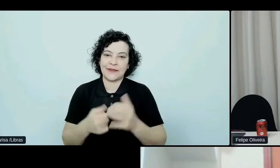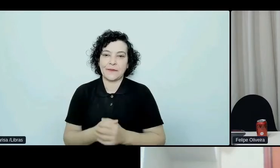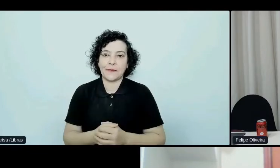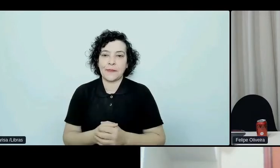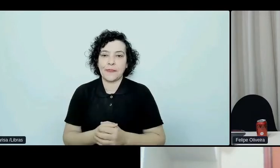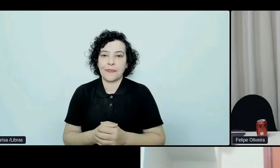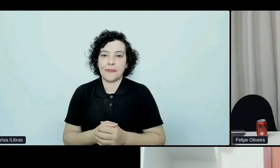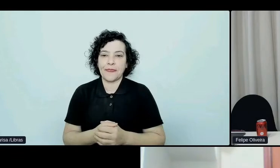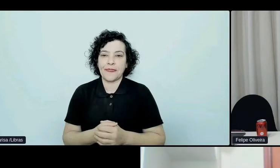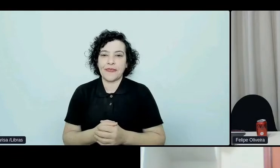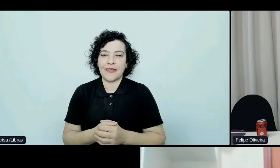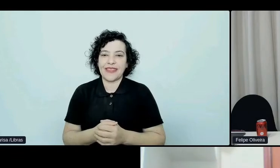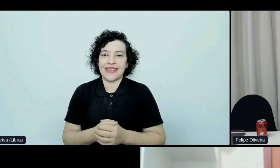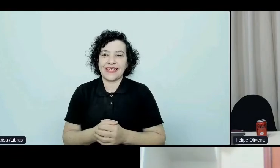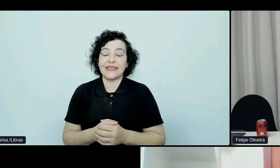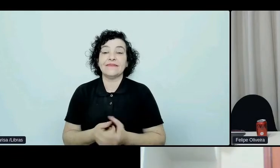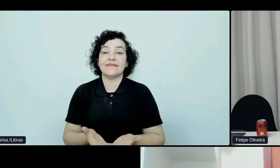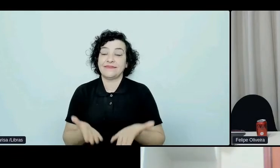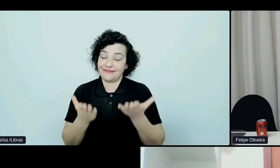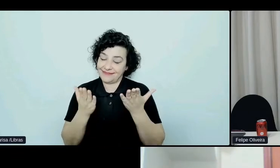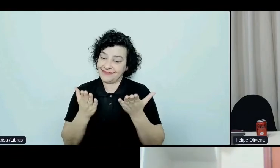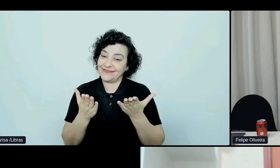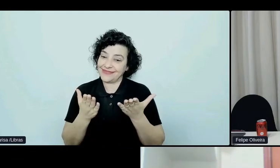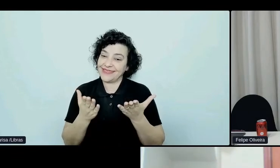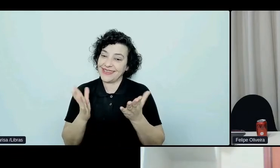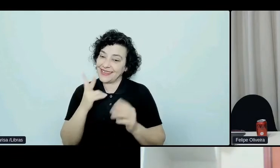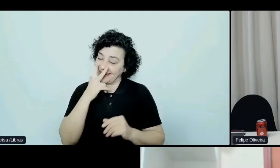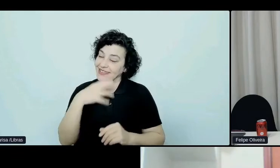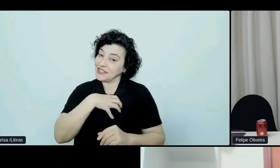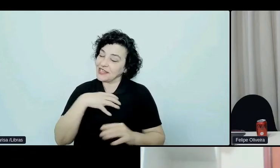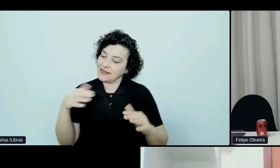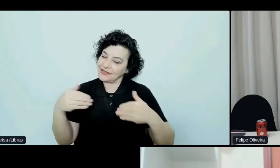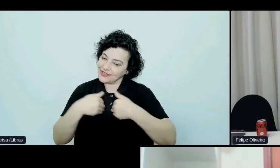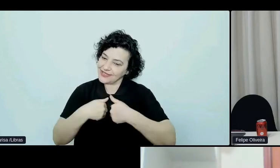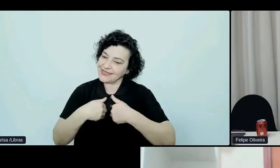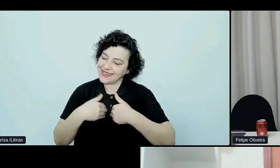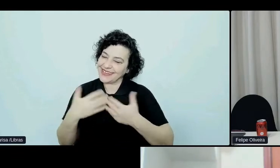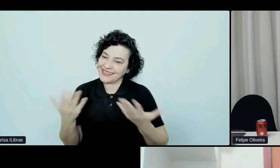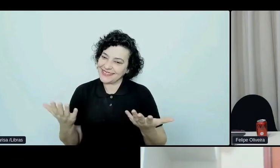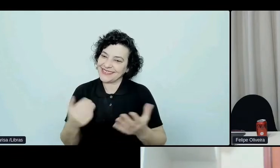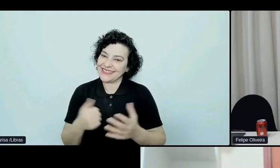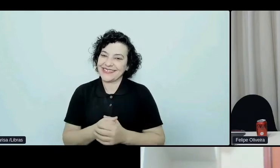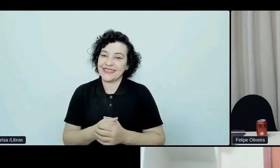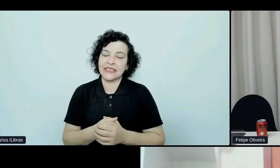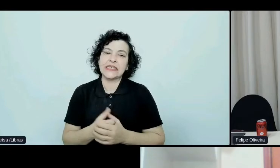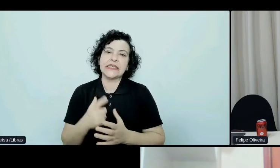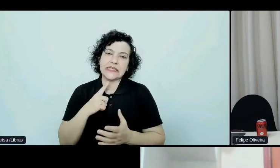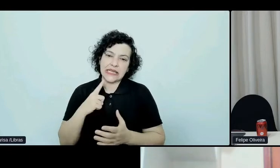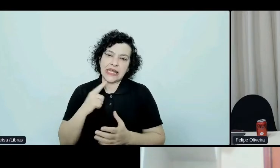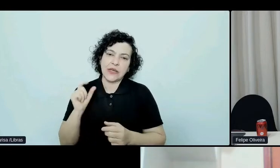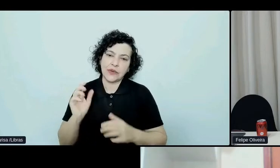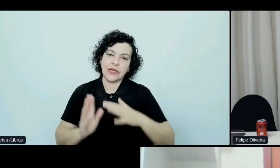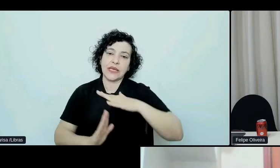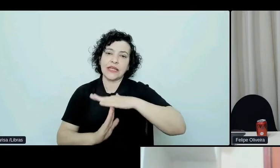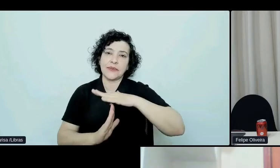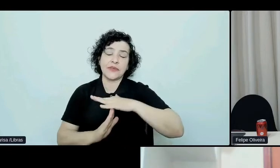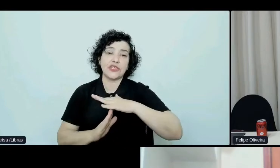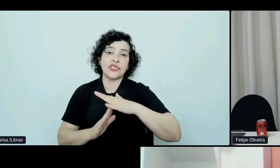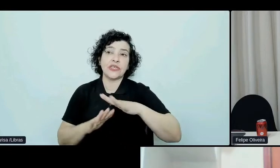mesmo. E a gente usa essa expressão, né? Não, porque eu não quero você estar autistando, Vanessa, para.